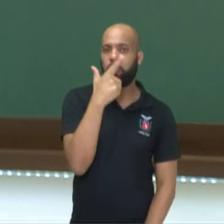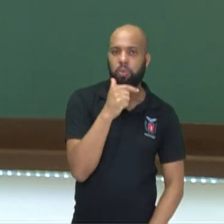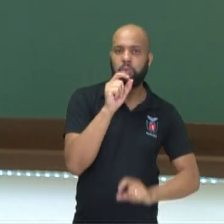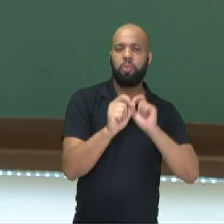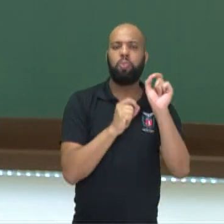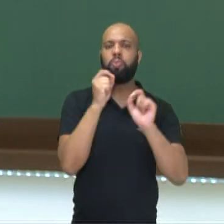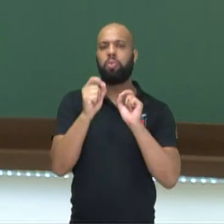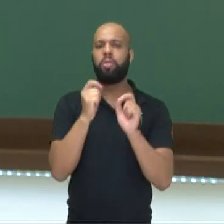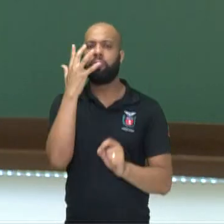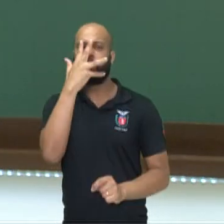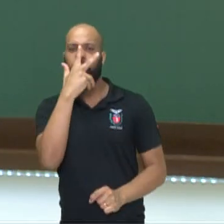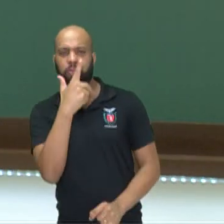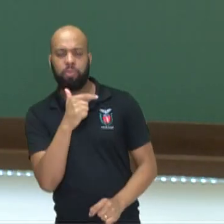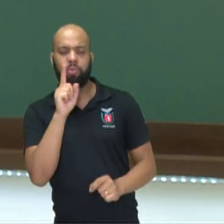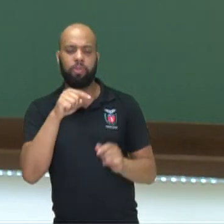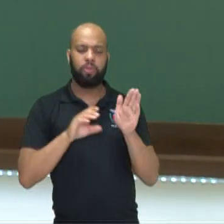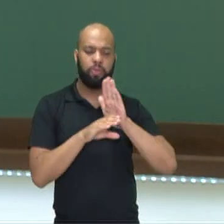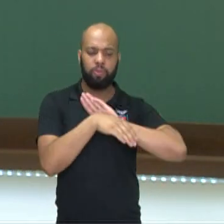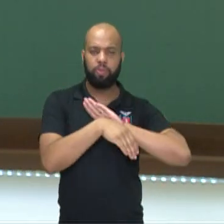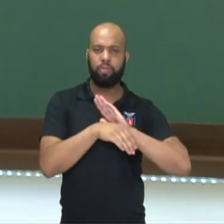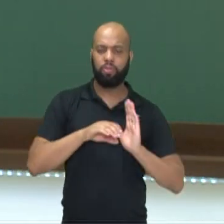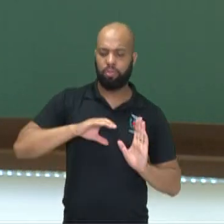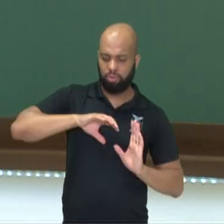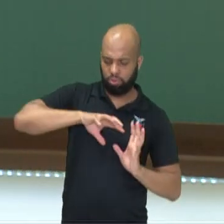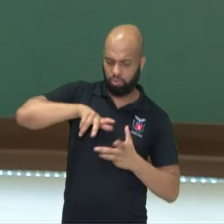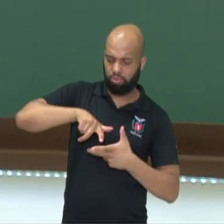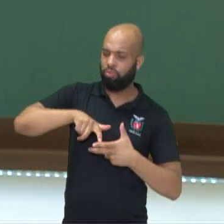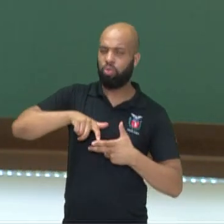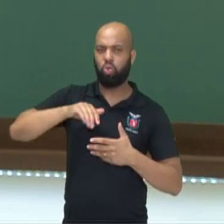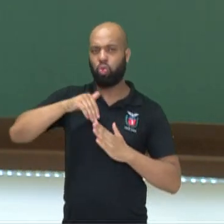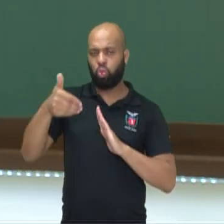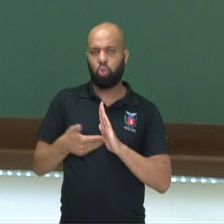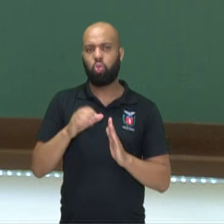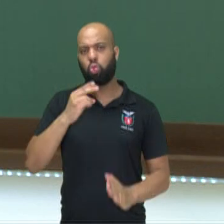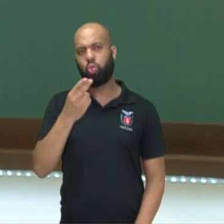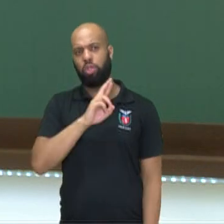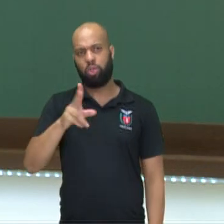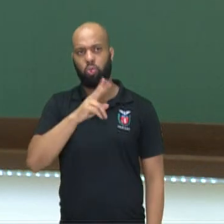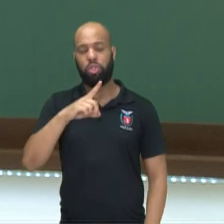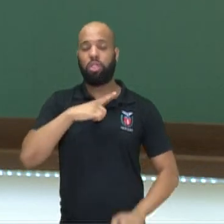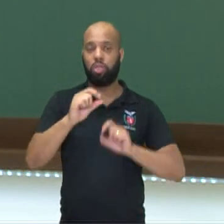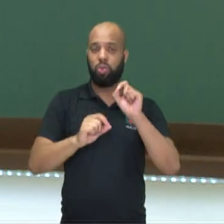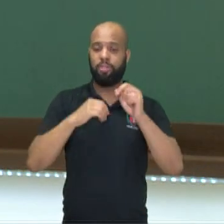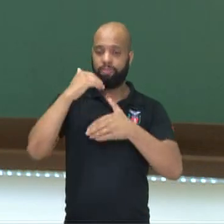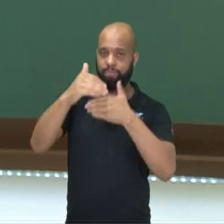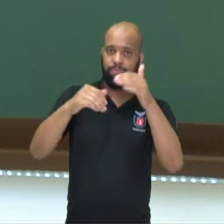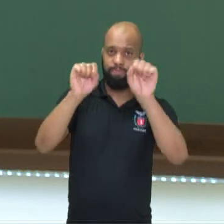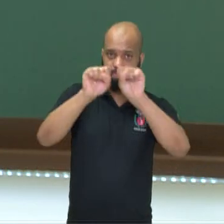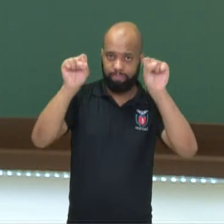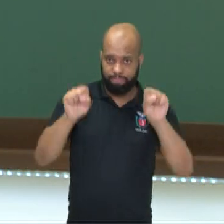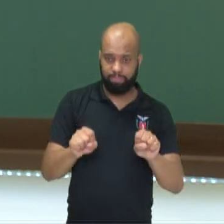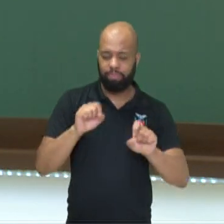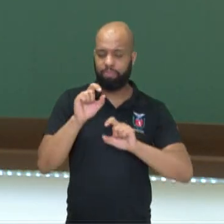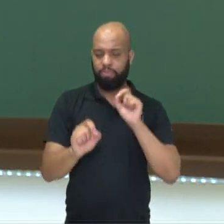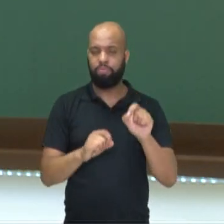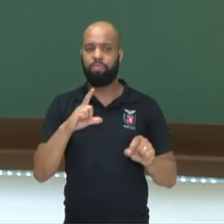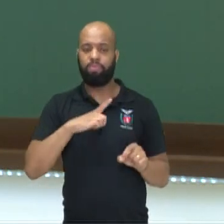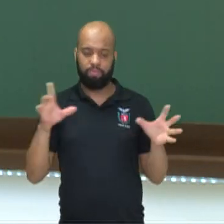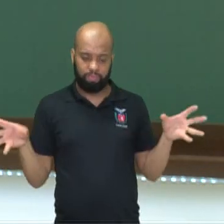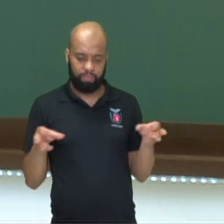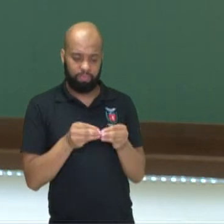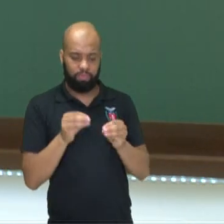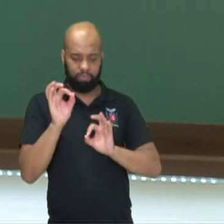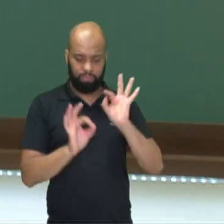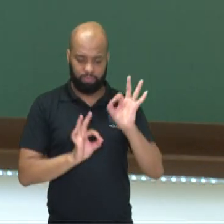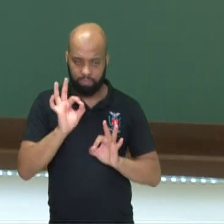é beleza, esse conceito é universal ou não, tá? Então ele desenvolve todo um sistema que é sintetizado